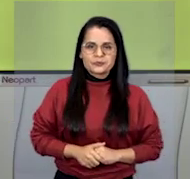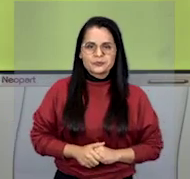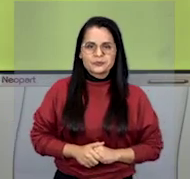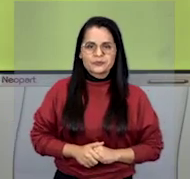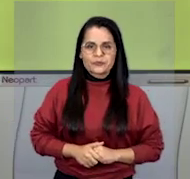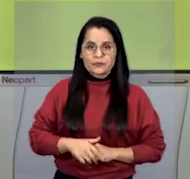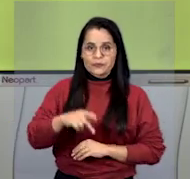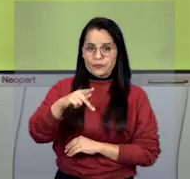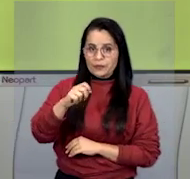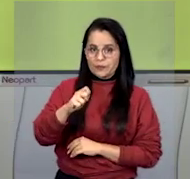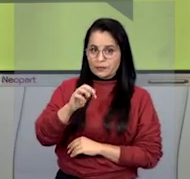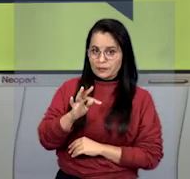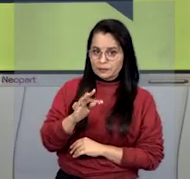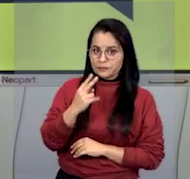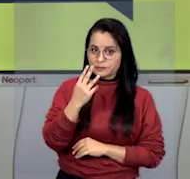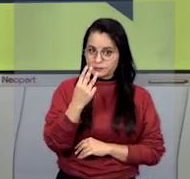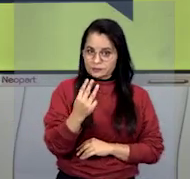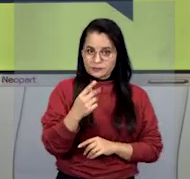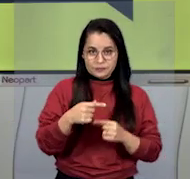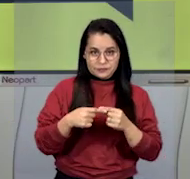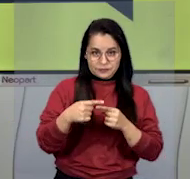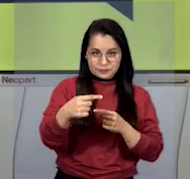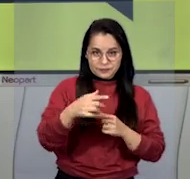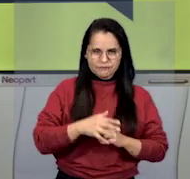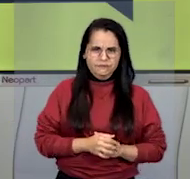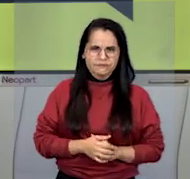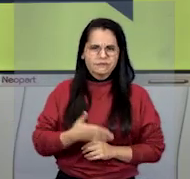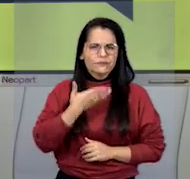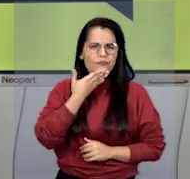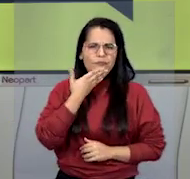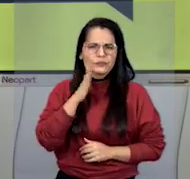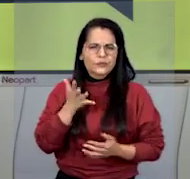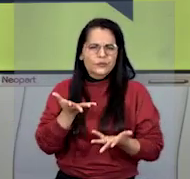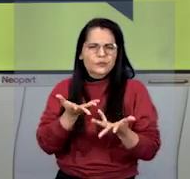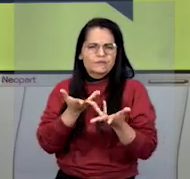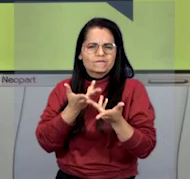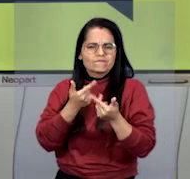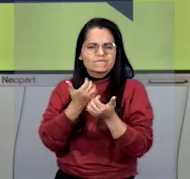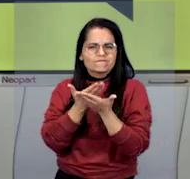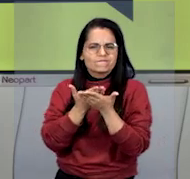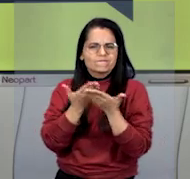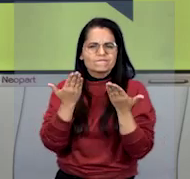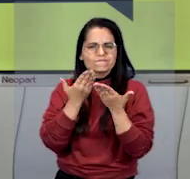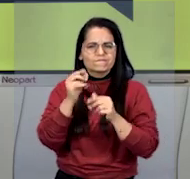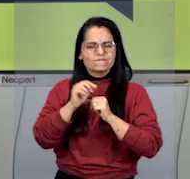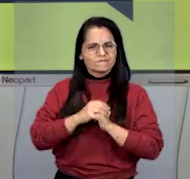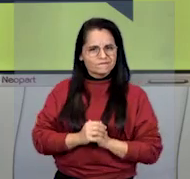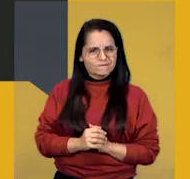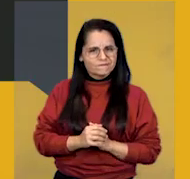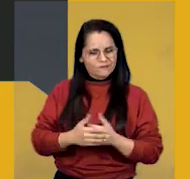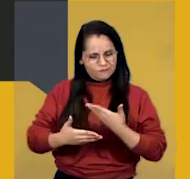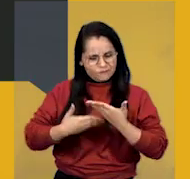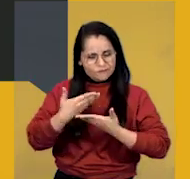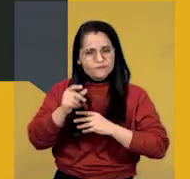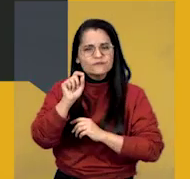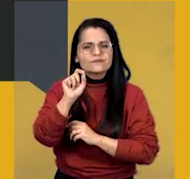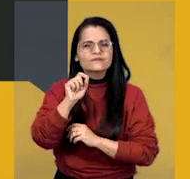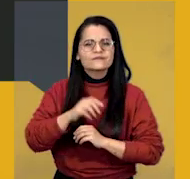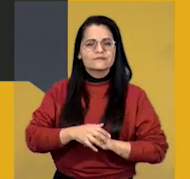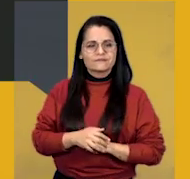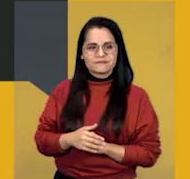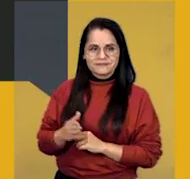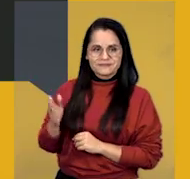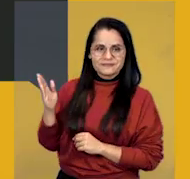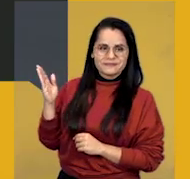PET 3, semana 1. E qual que é a habilidade que nós vamos estudar hoje aqui? Vamos desenvolver aqui hoje.